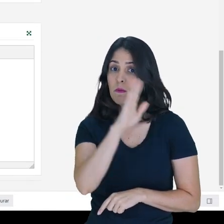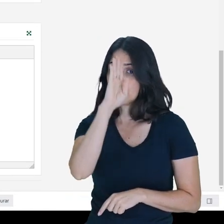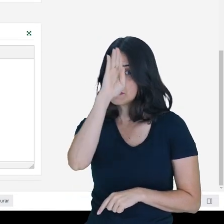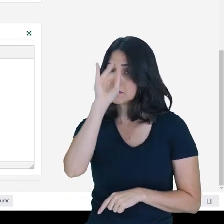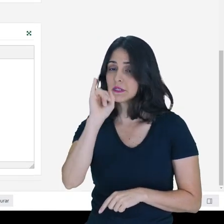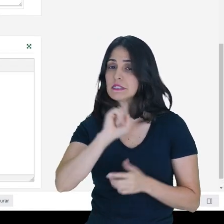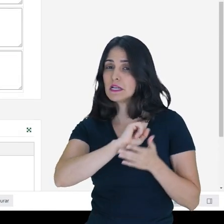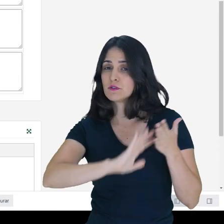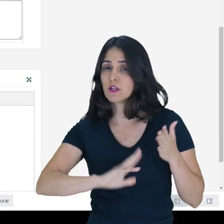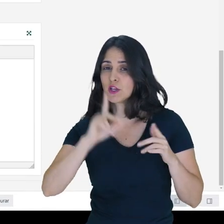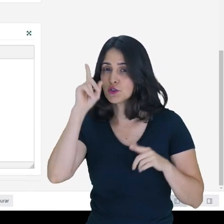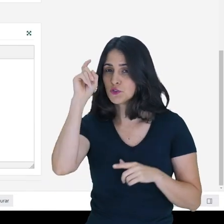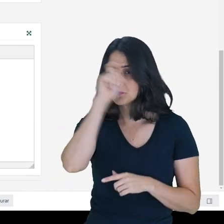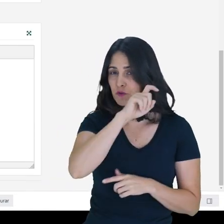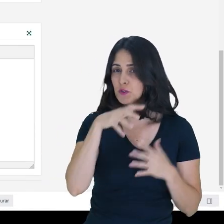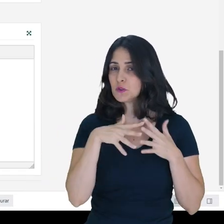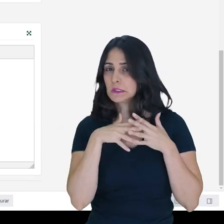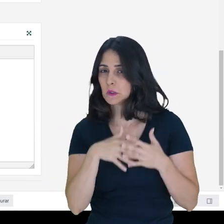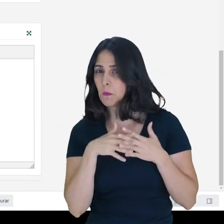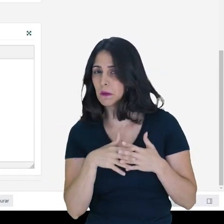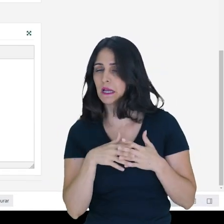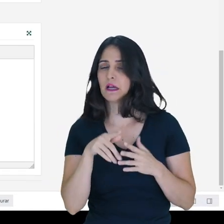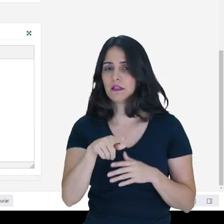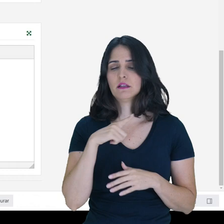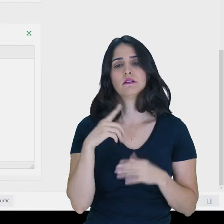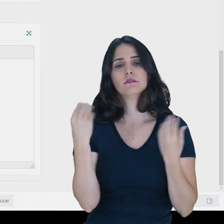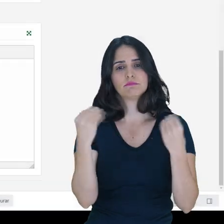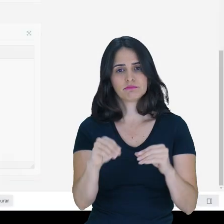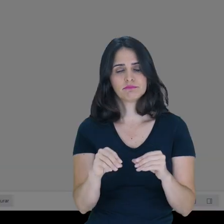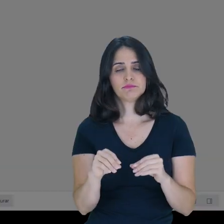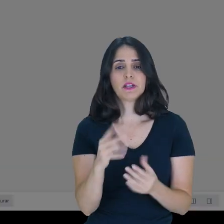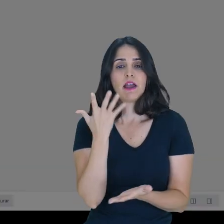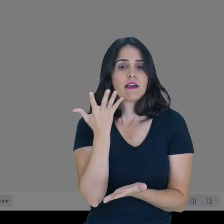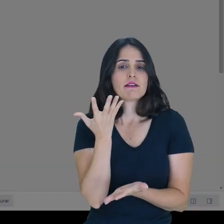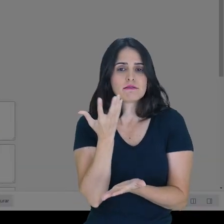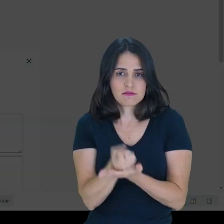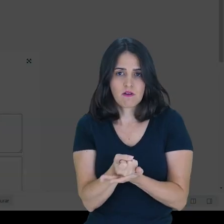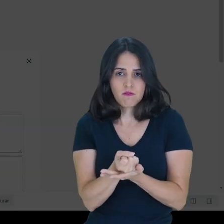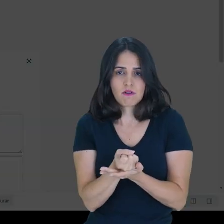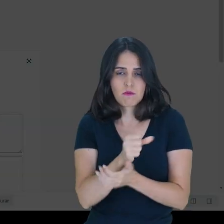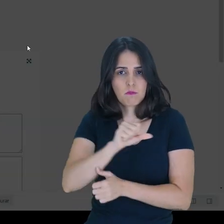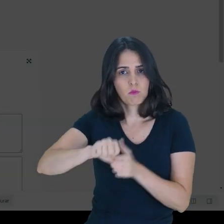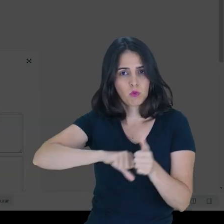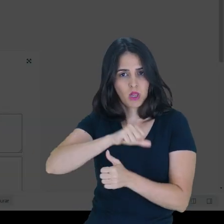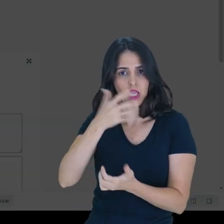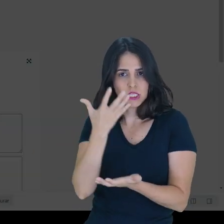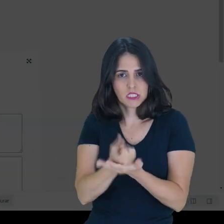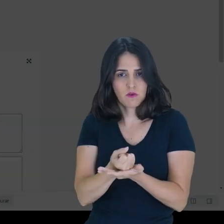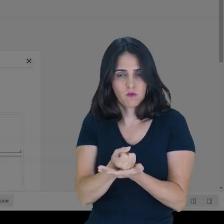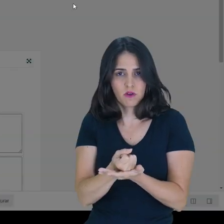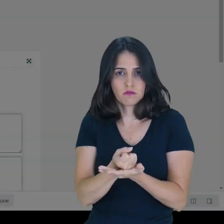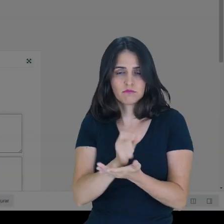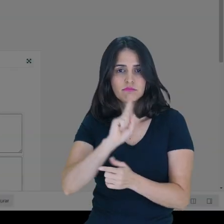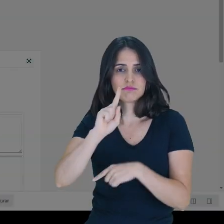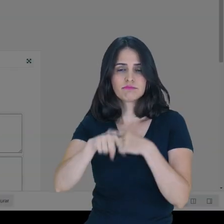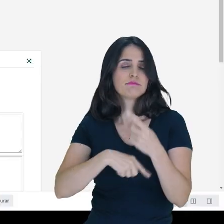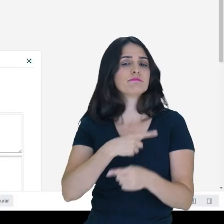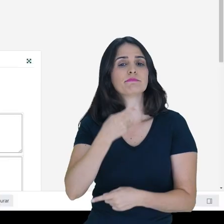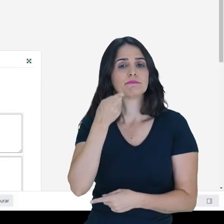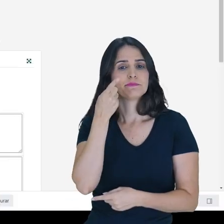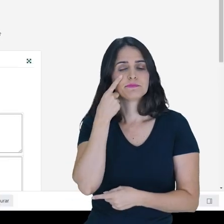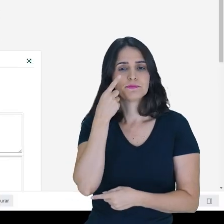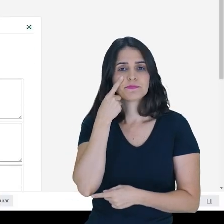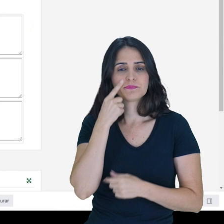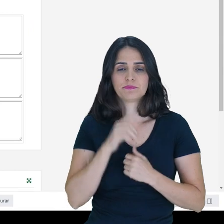muito complexa no final você vai clicar em salvar mudanças e aí você vai observar